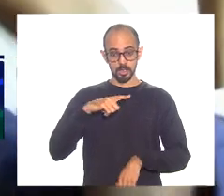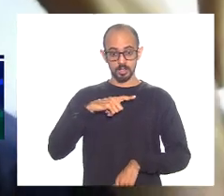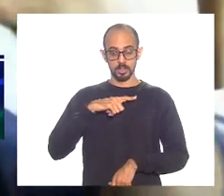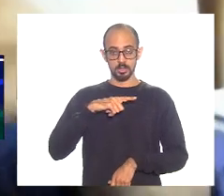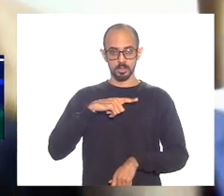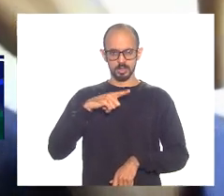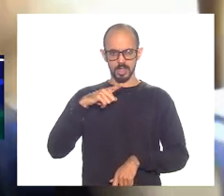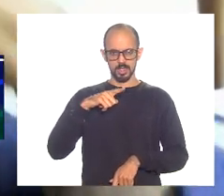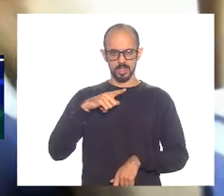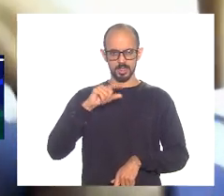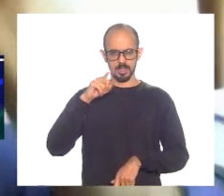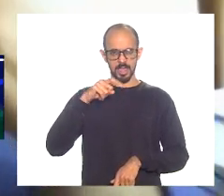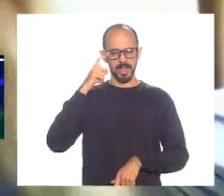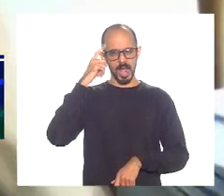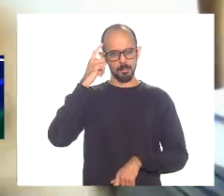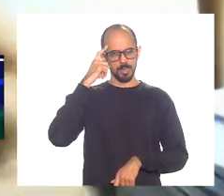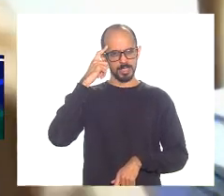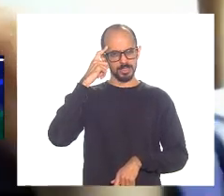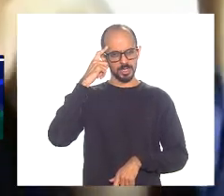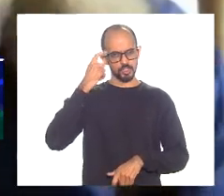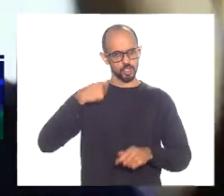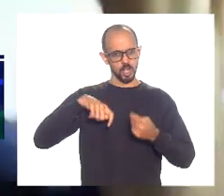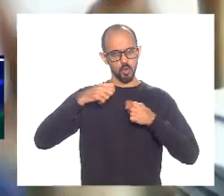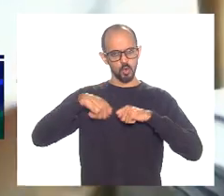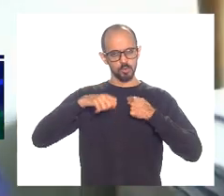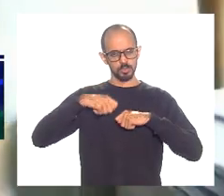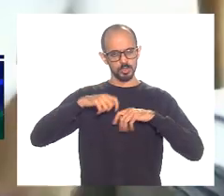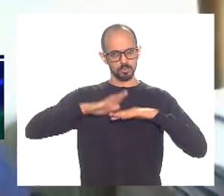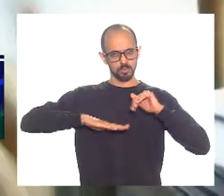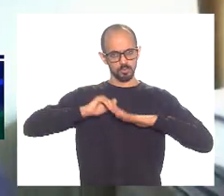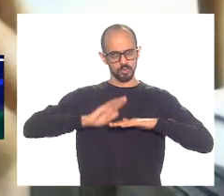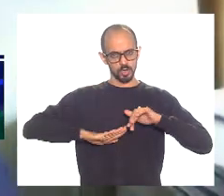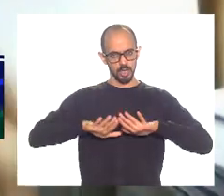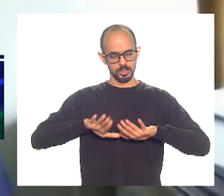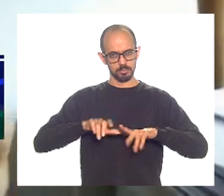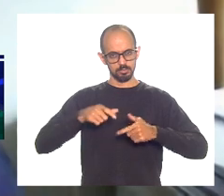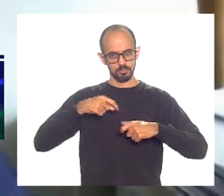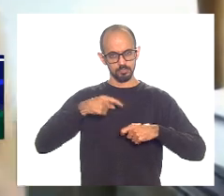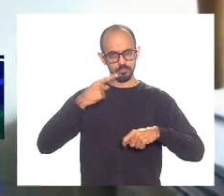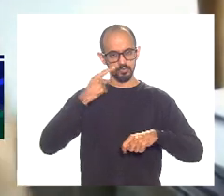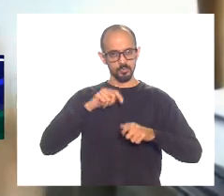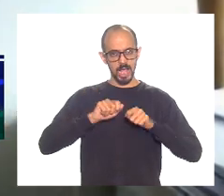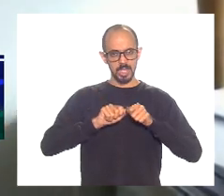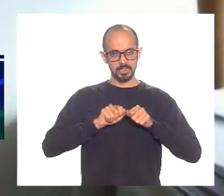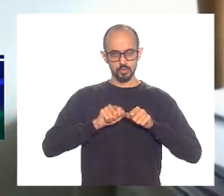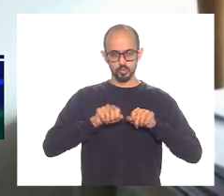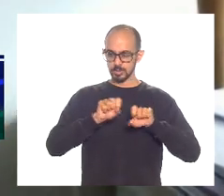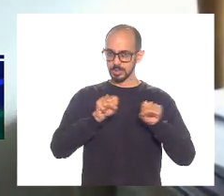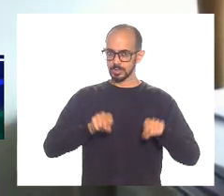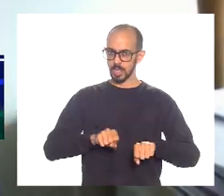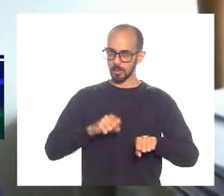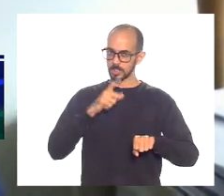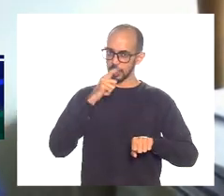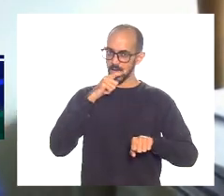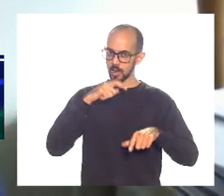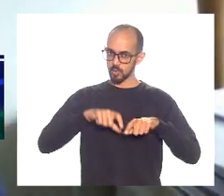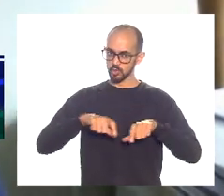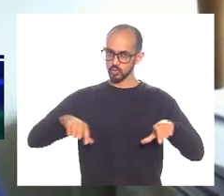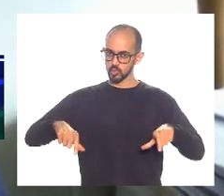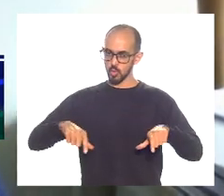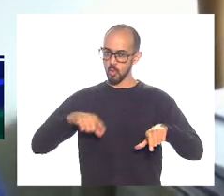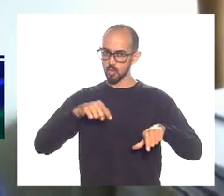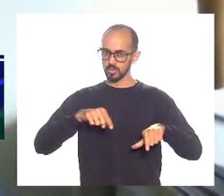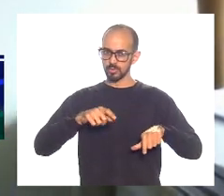de mercado, economistas, etc., pega um sistema de água e esgoto para administrar. Isso não vai